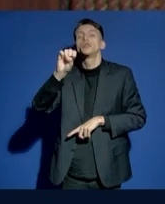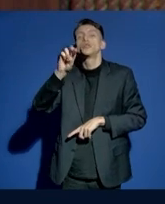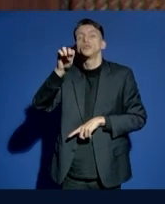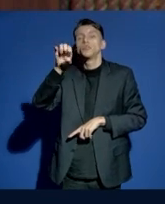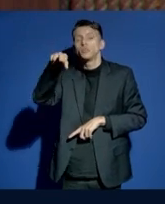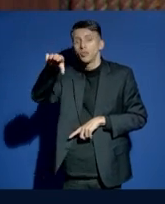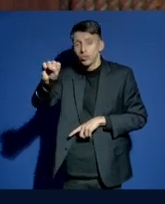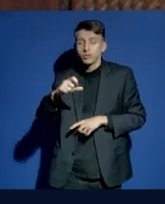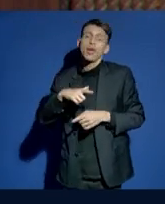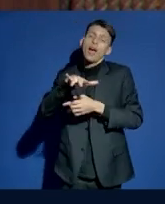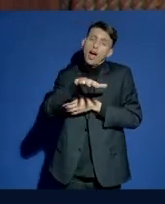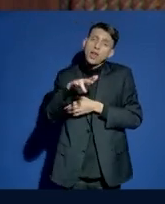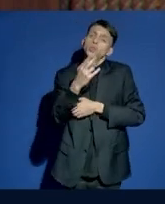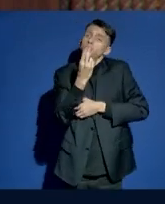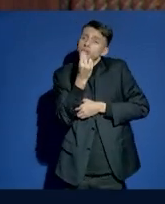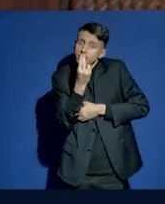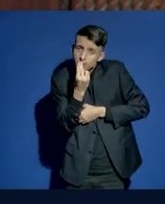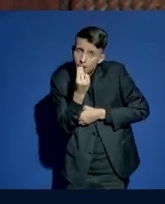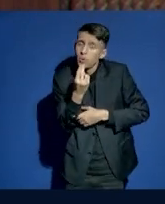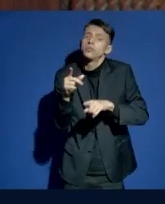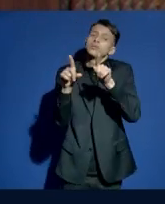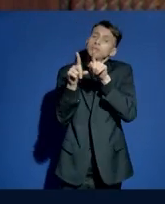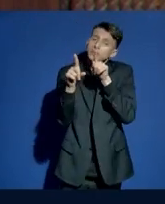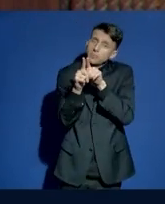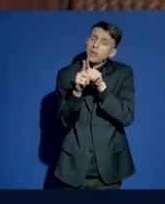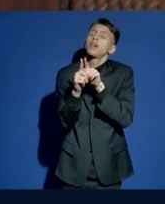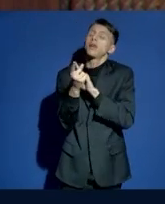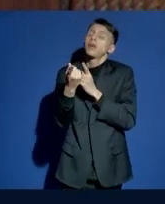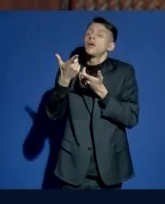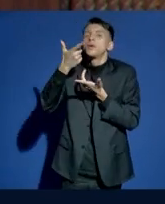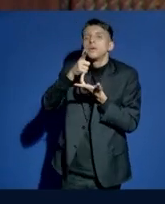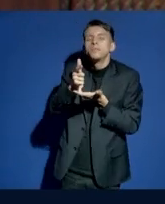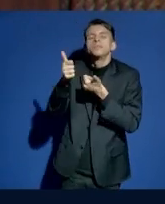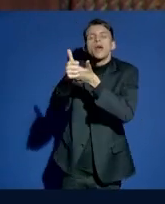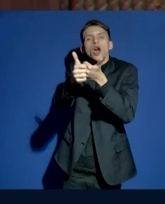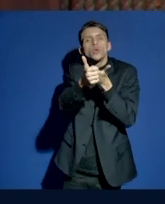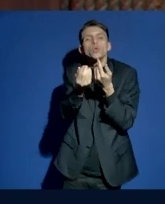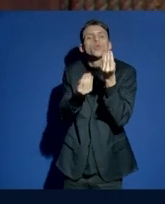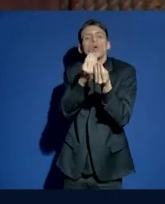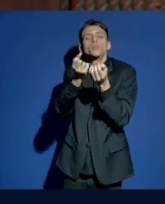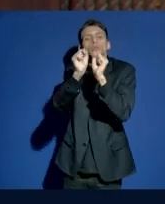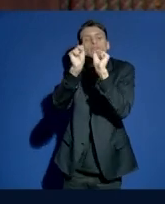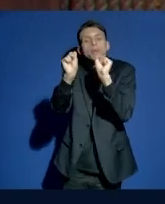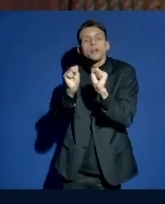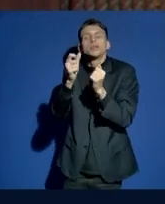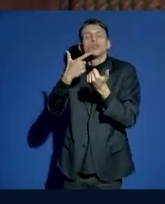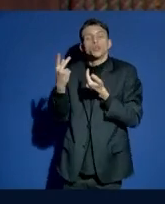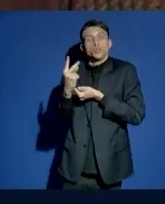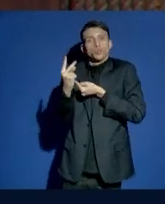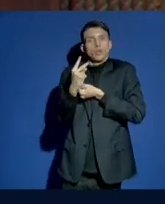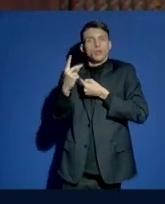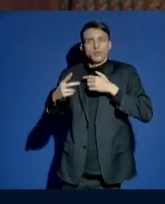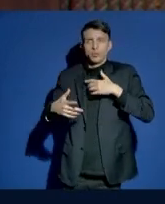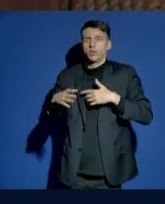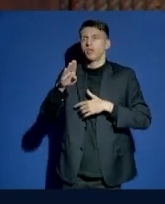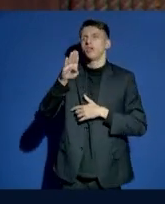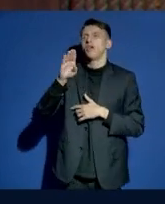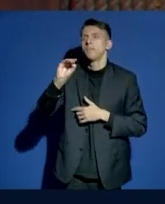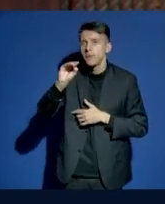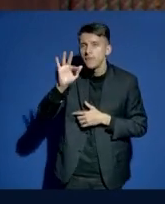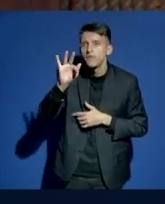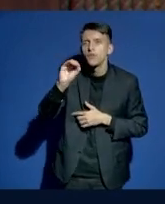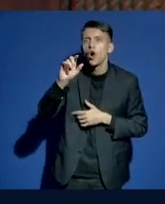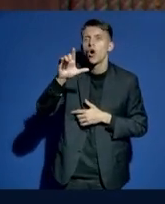à nutrição, como também mais próximas a controle, a um sistema de defesa. E a Ubifol, ela